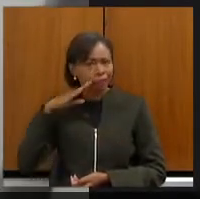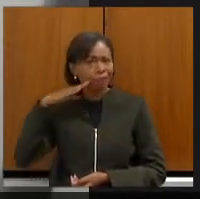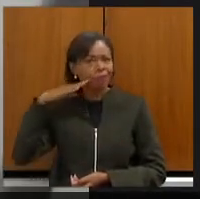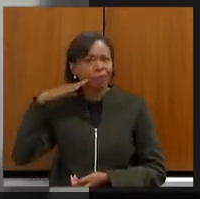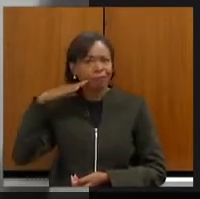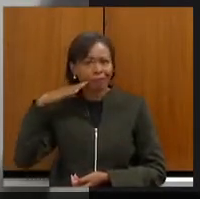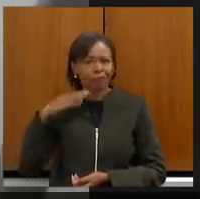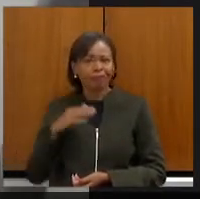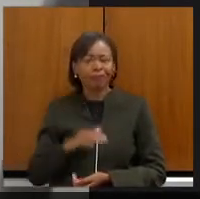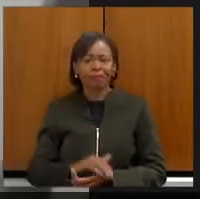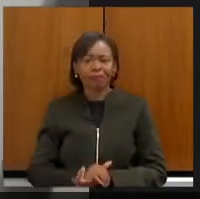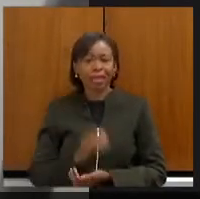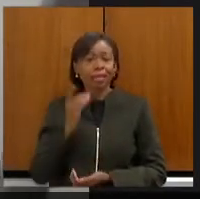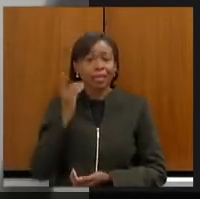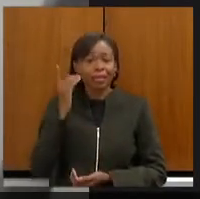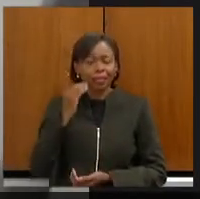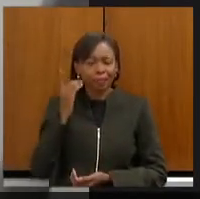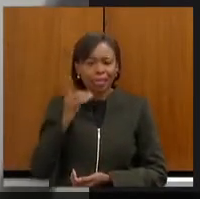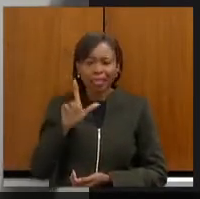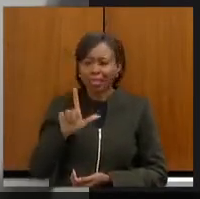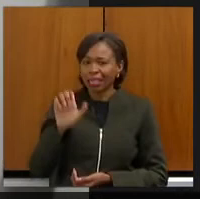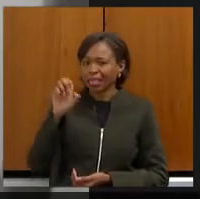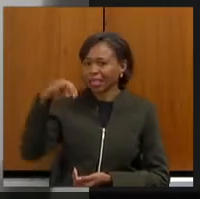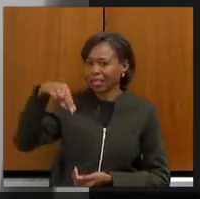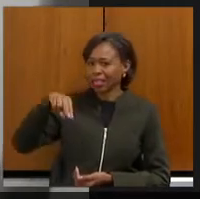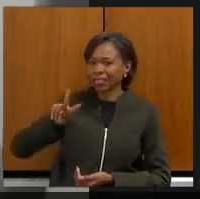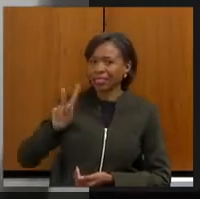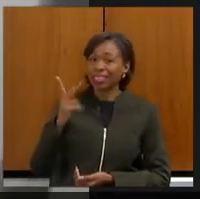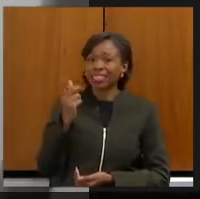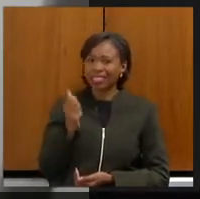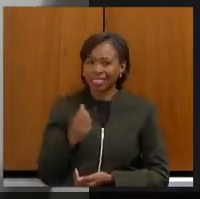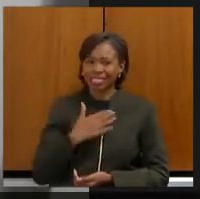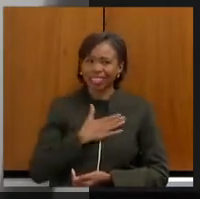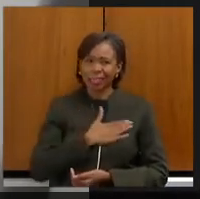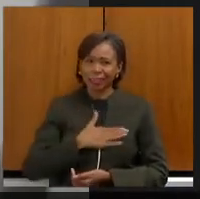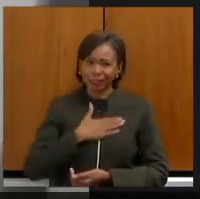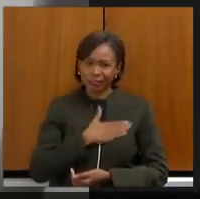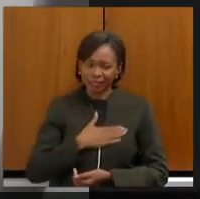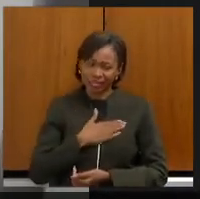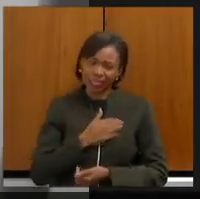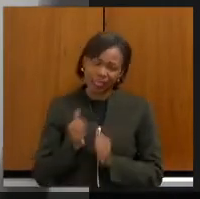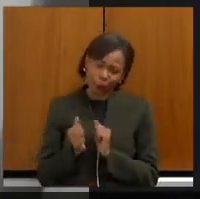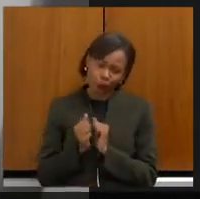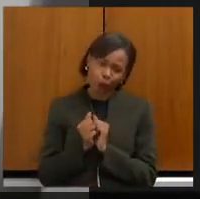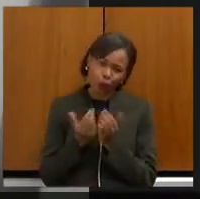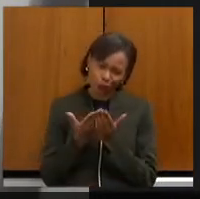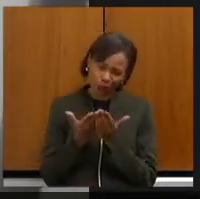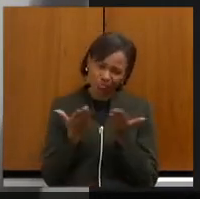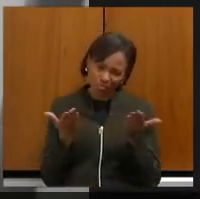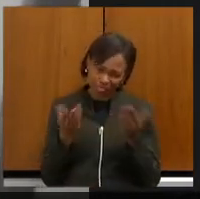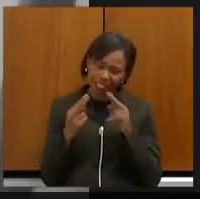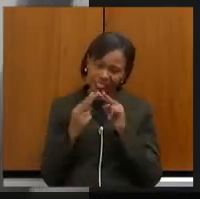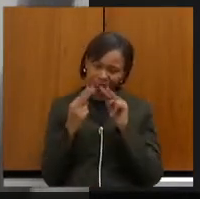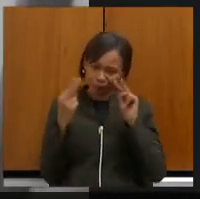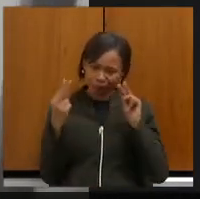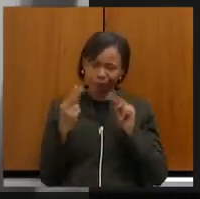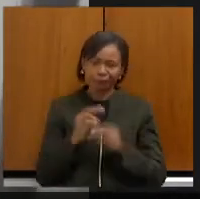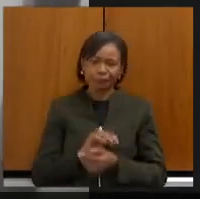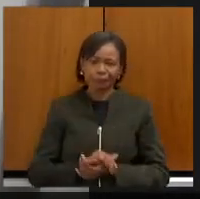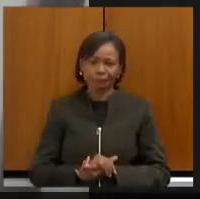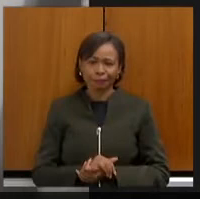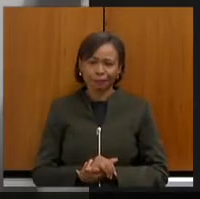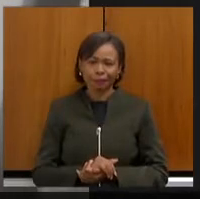Cerqueira Deputado A Leninha É uma honra e um prazer estar com todas aqui mesmo que de forma remota